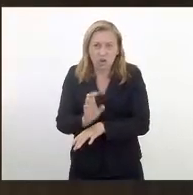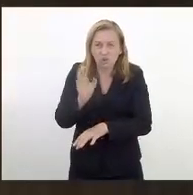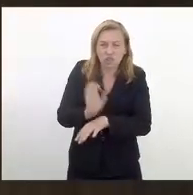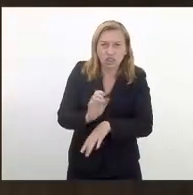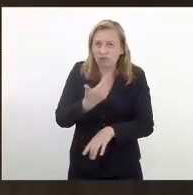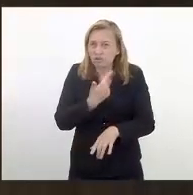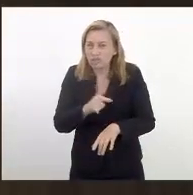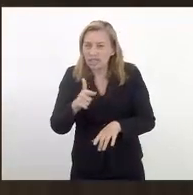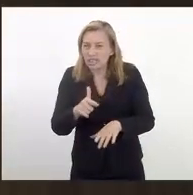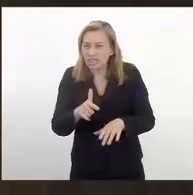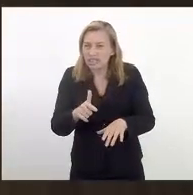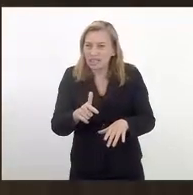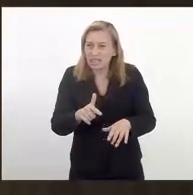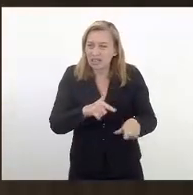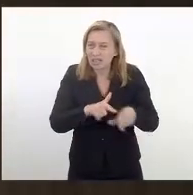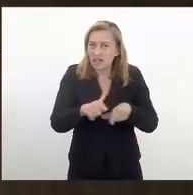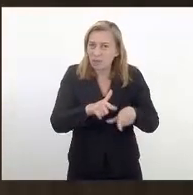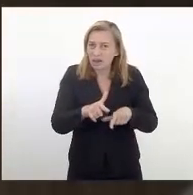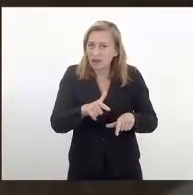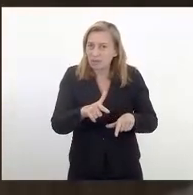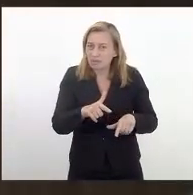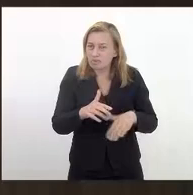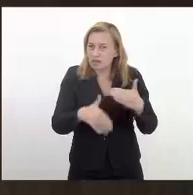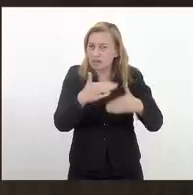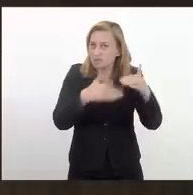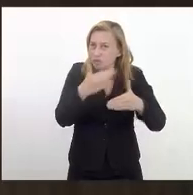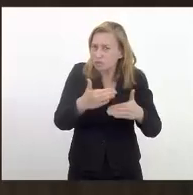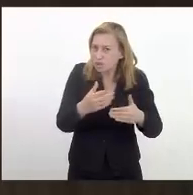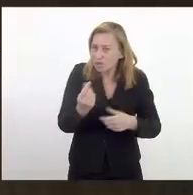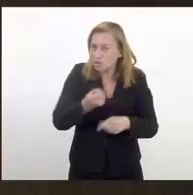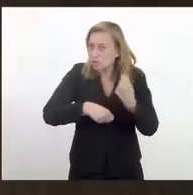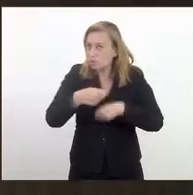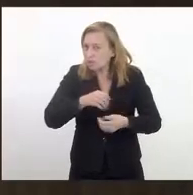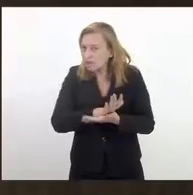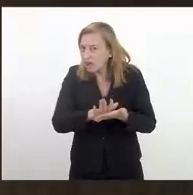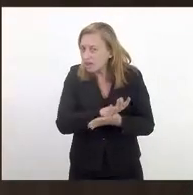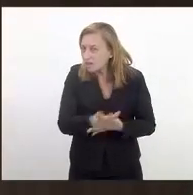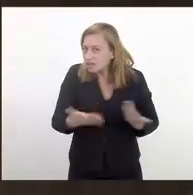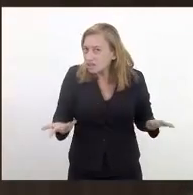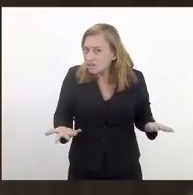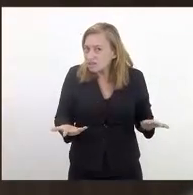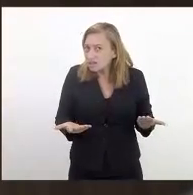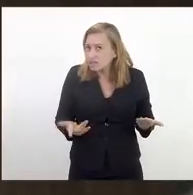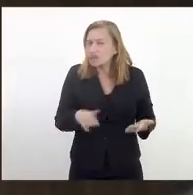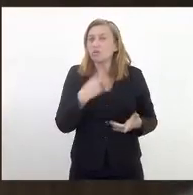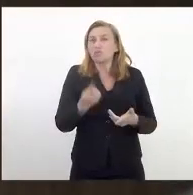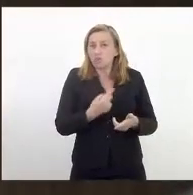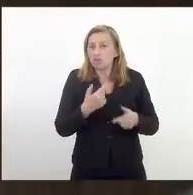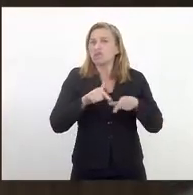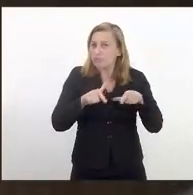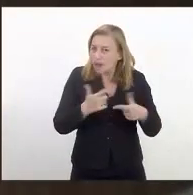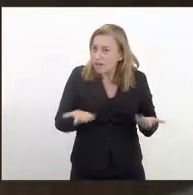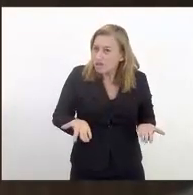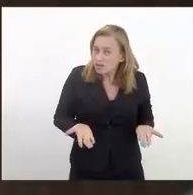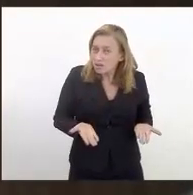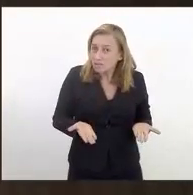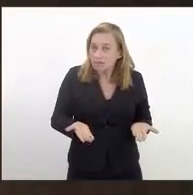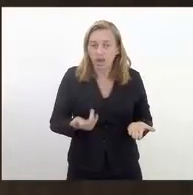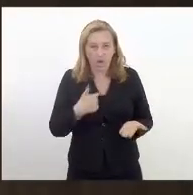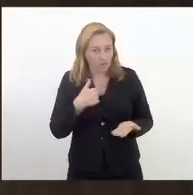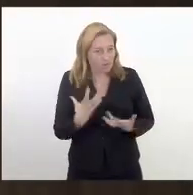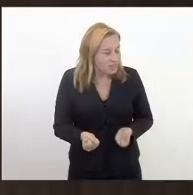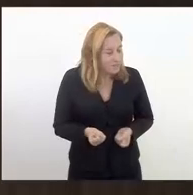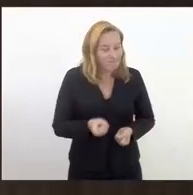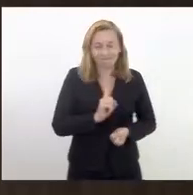desempenhar no desenvolvimento econômico e social não tem que partir do poder público não é nosso papel Inclusive eu não vou